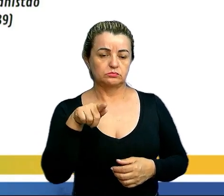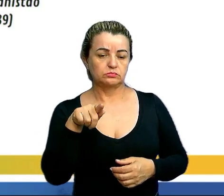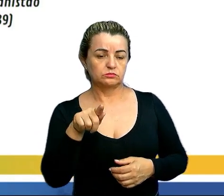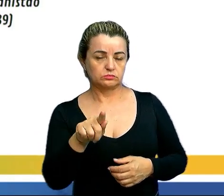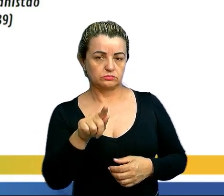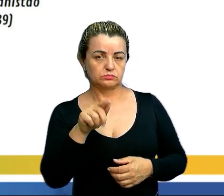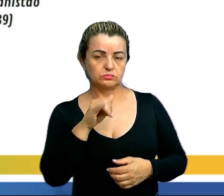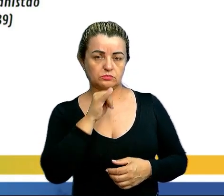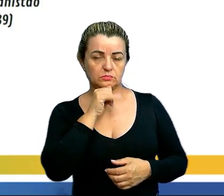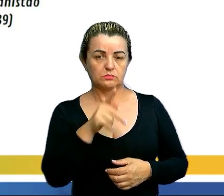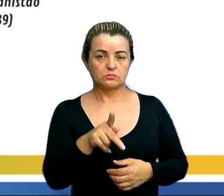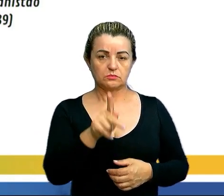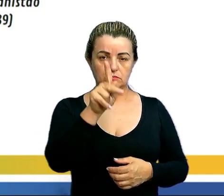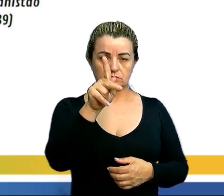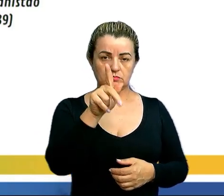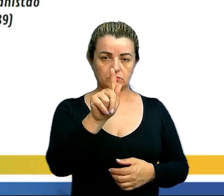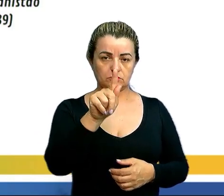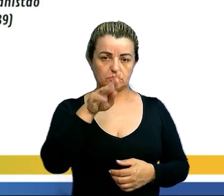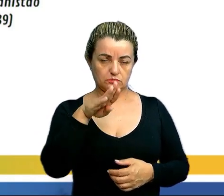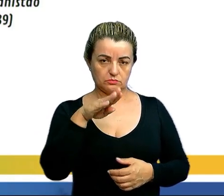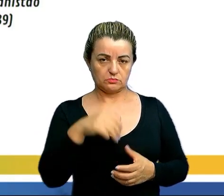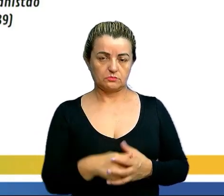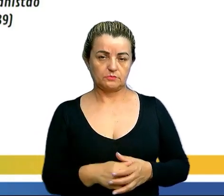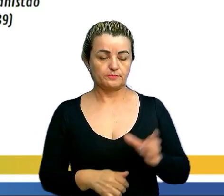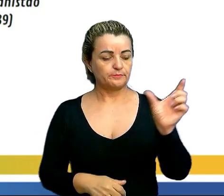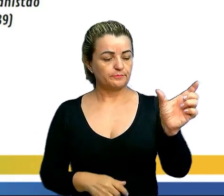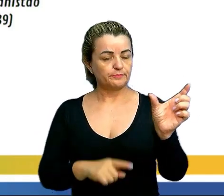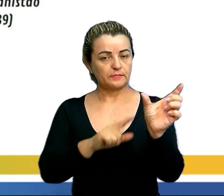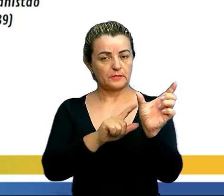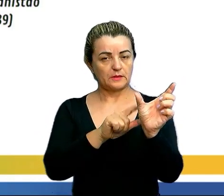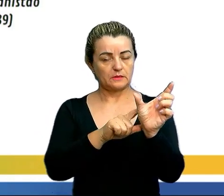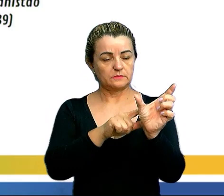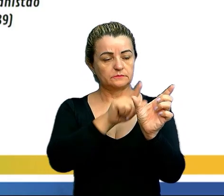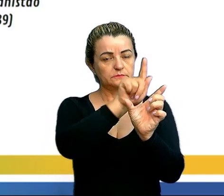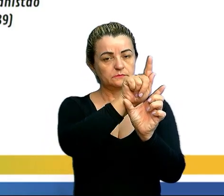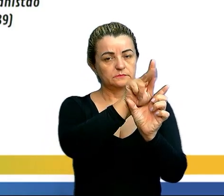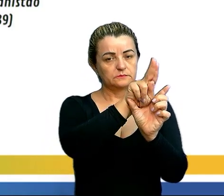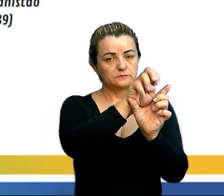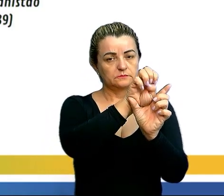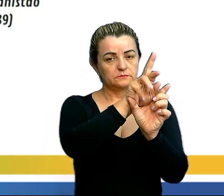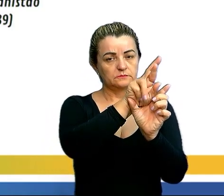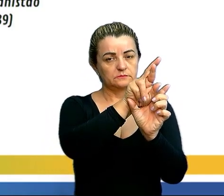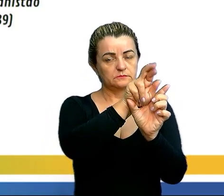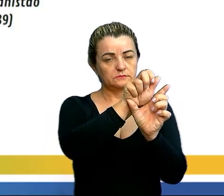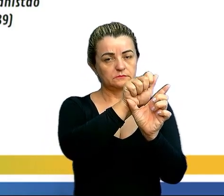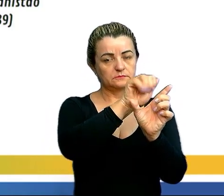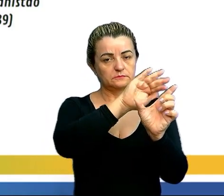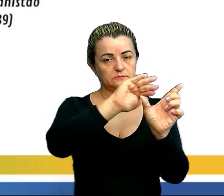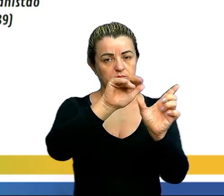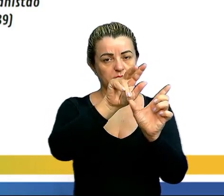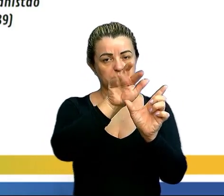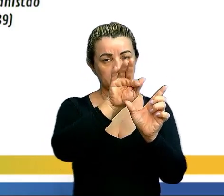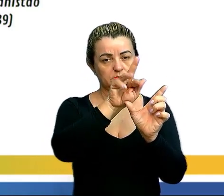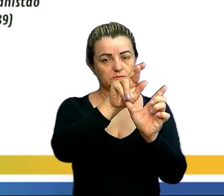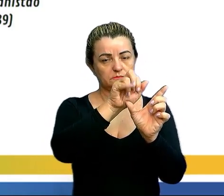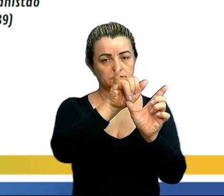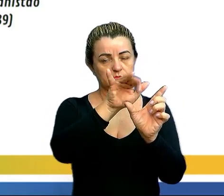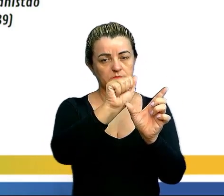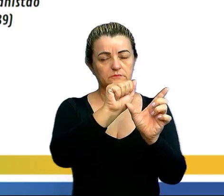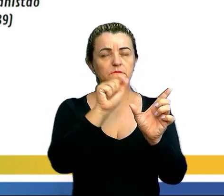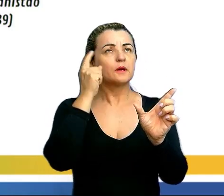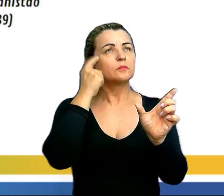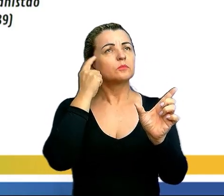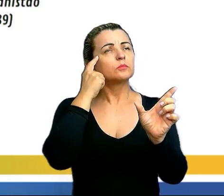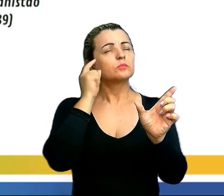espionagem soviética. A palavra guerra, o termo, né, da Guerra Fria, né, o título Guerra Fria, faz a